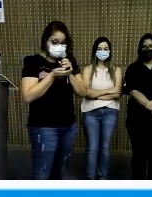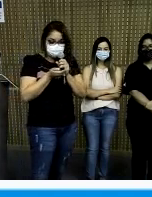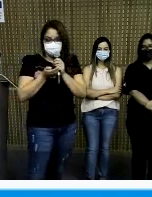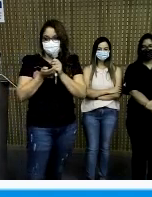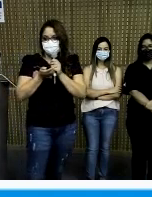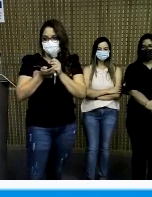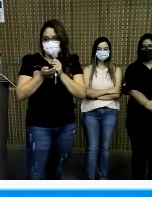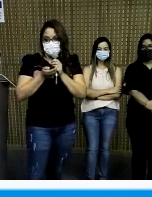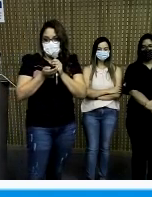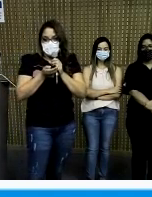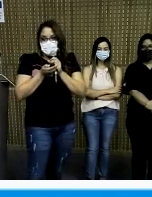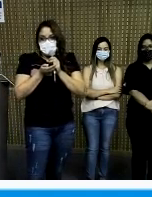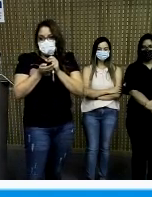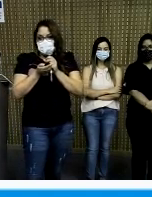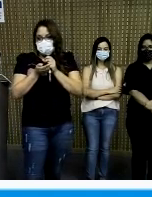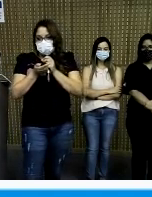zerado.